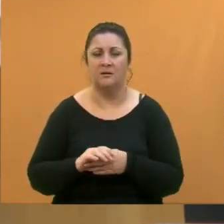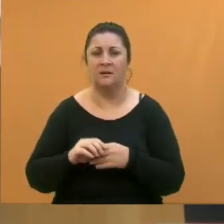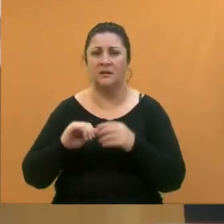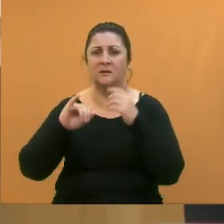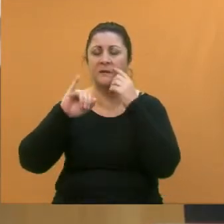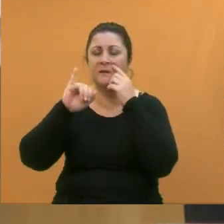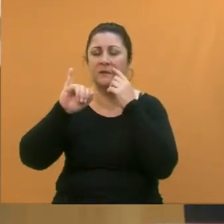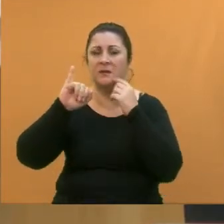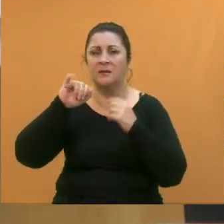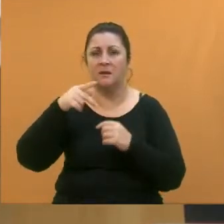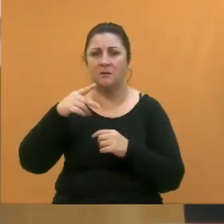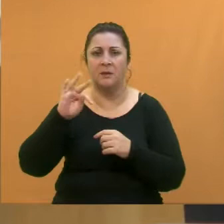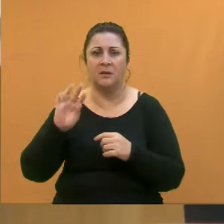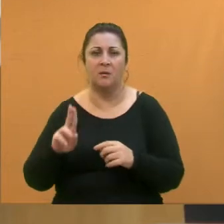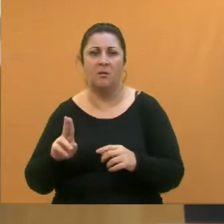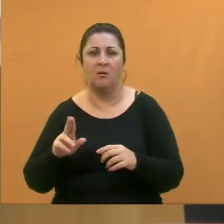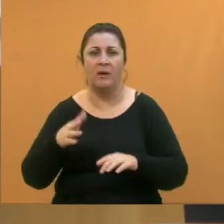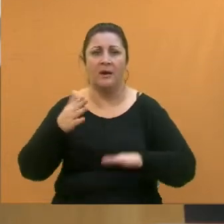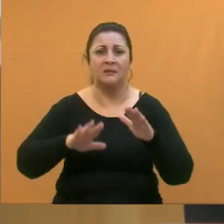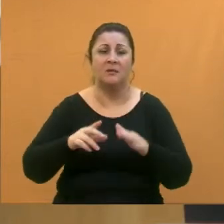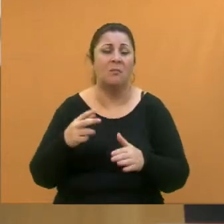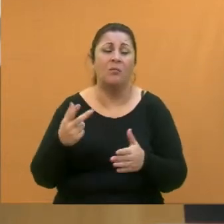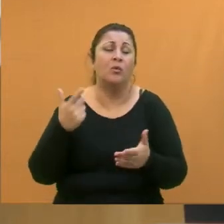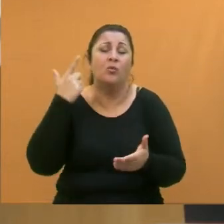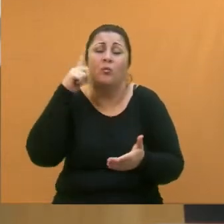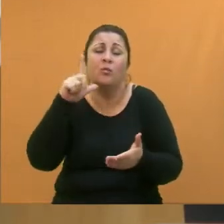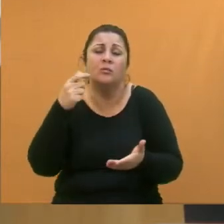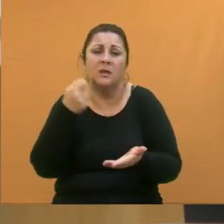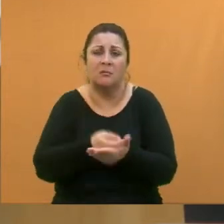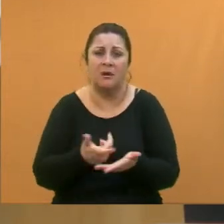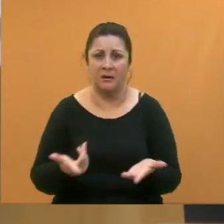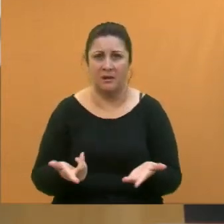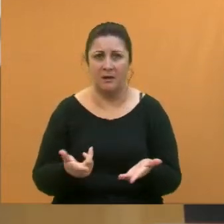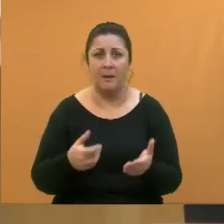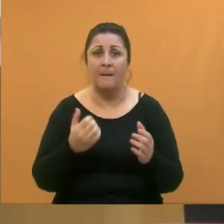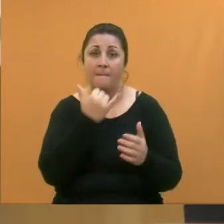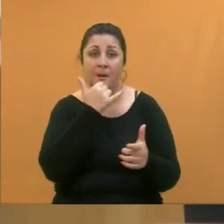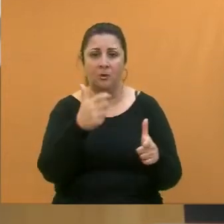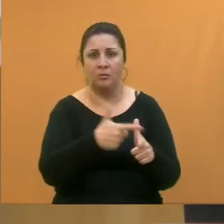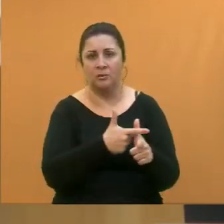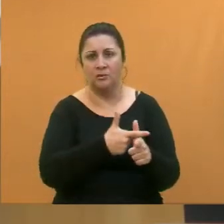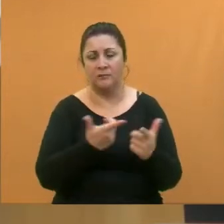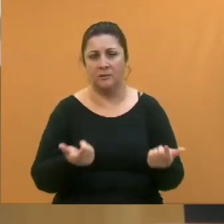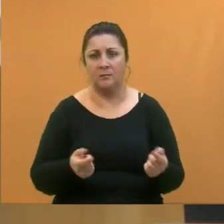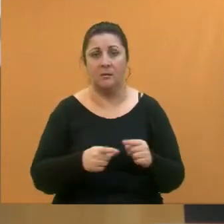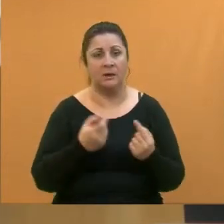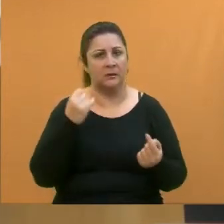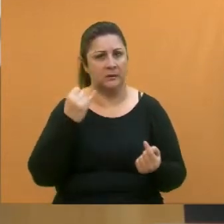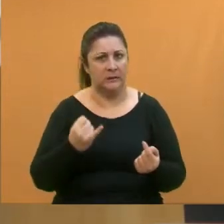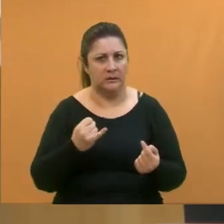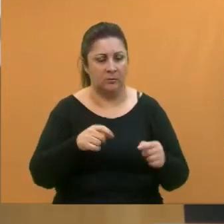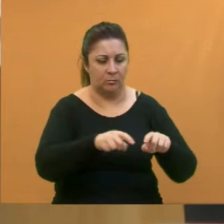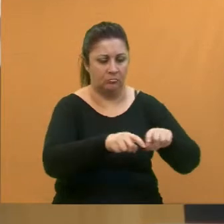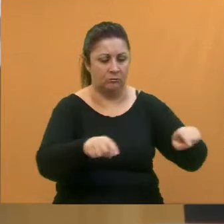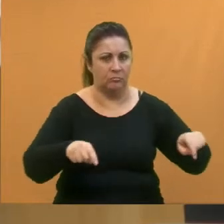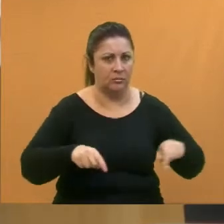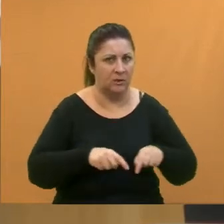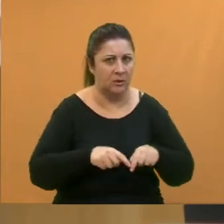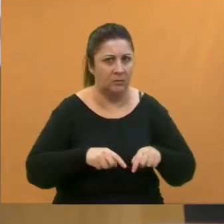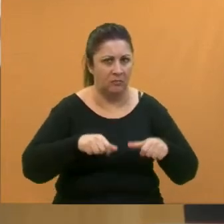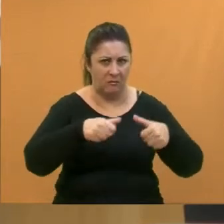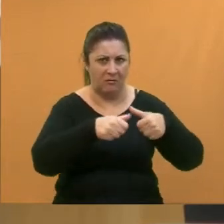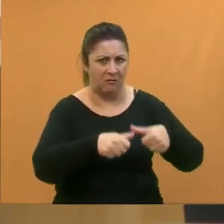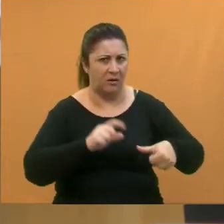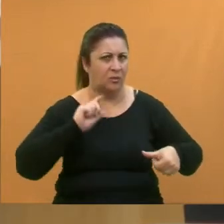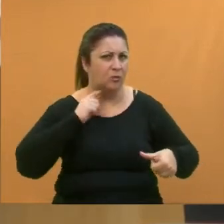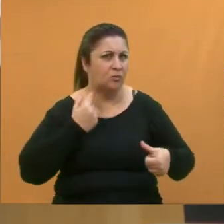de impostos, que às vezes o cara não consegue pagar. Agora, se o cara não consegue fazer a manutenção de um terreno dele, eu penso o